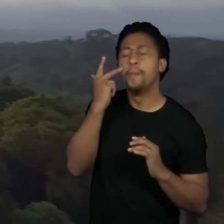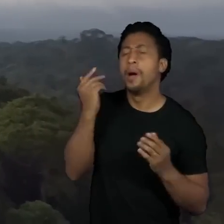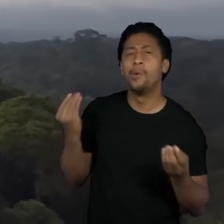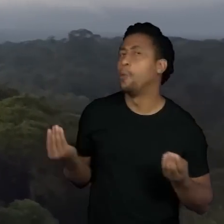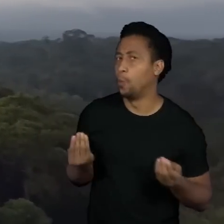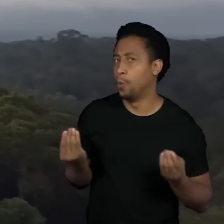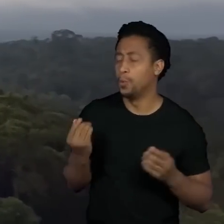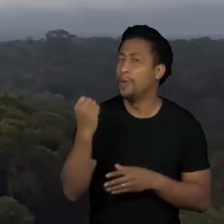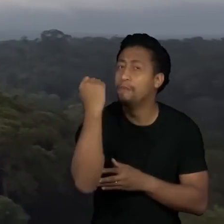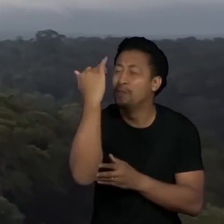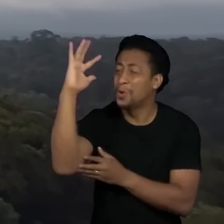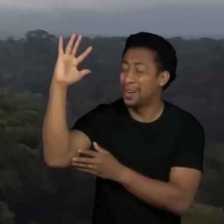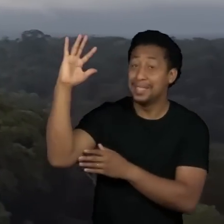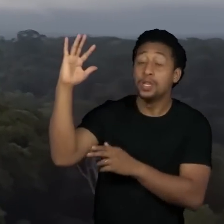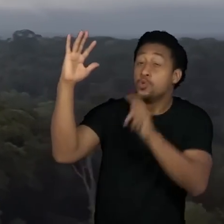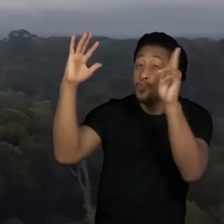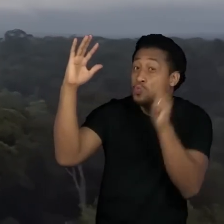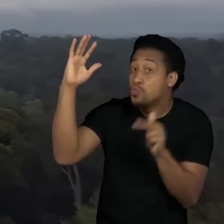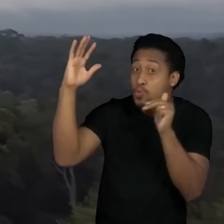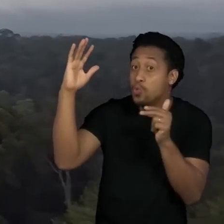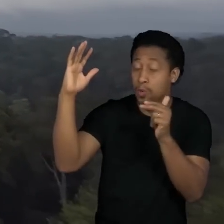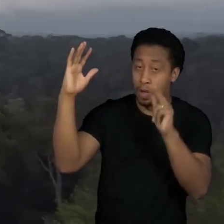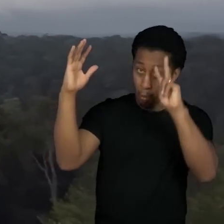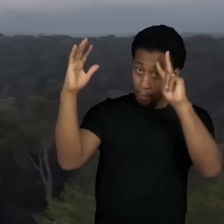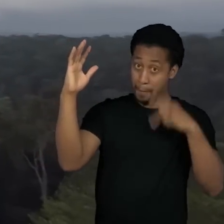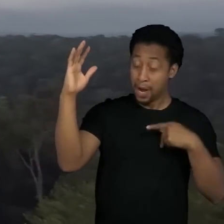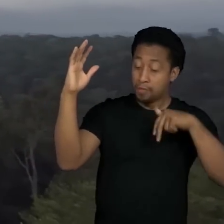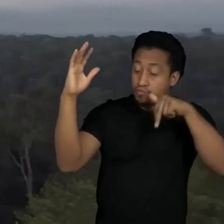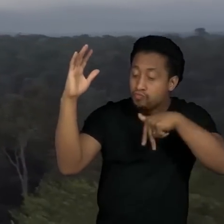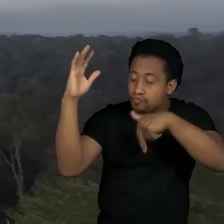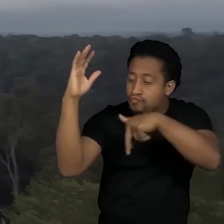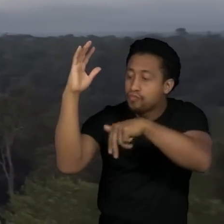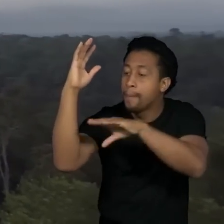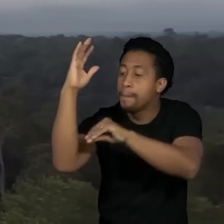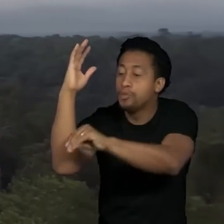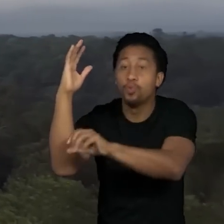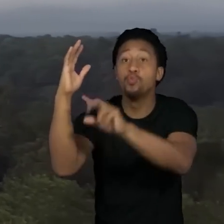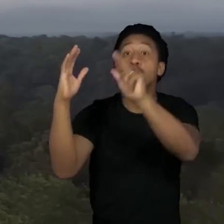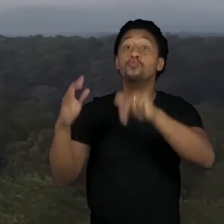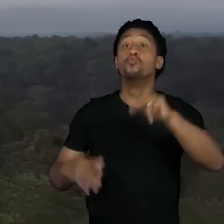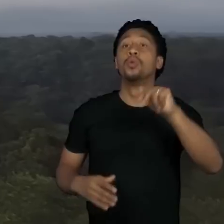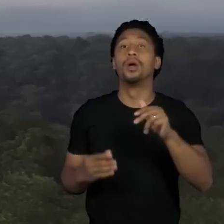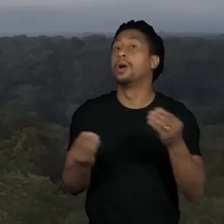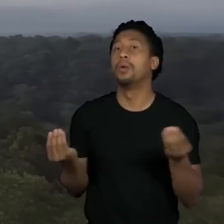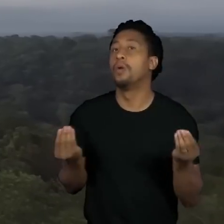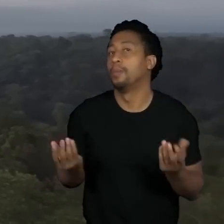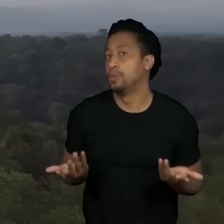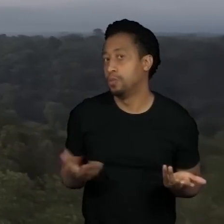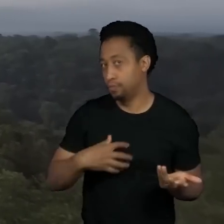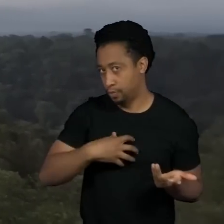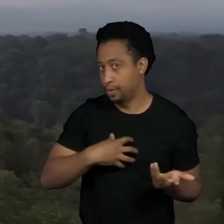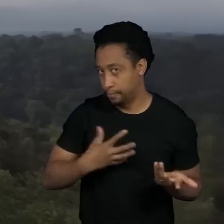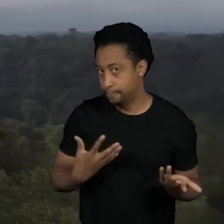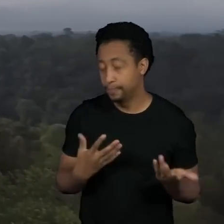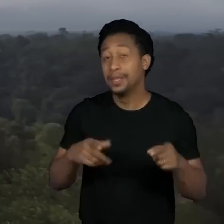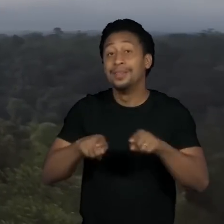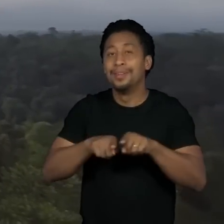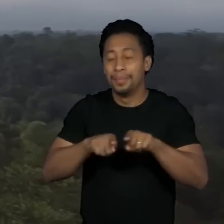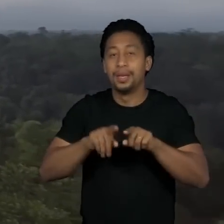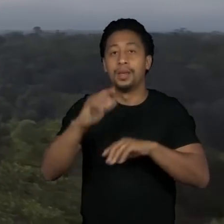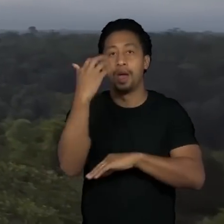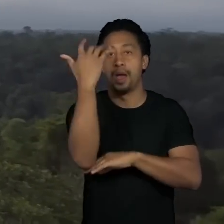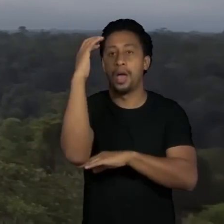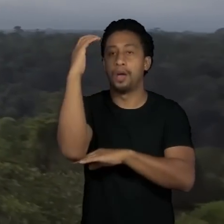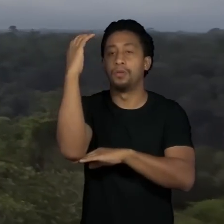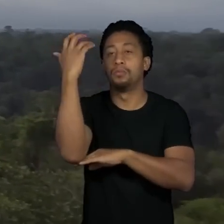E compara isso com as manchinhas de floresta que sobram quando criam pasto em volta e